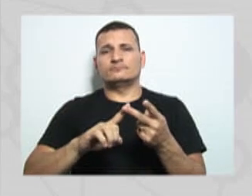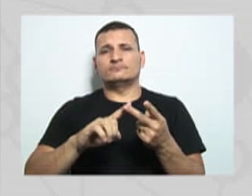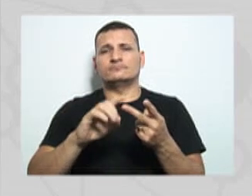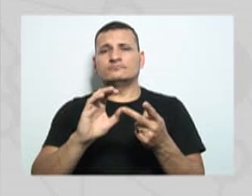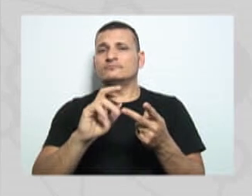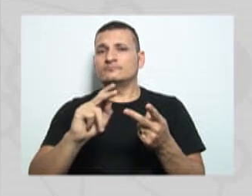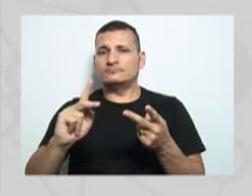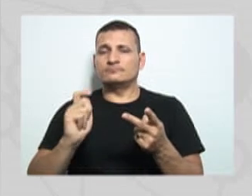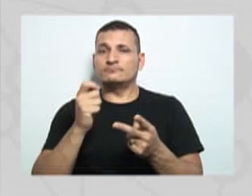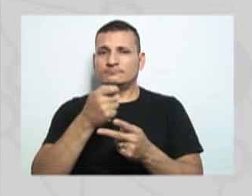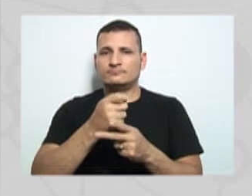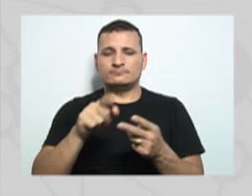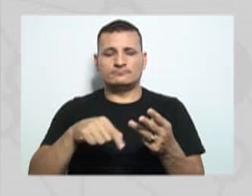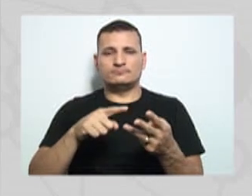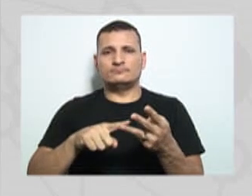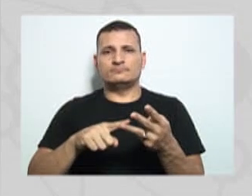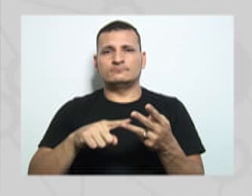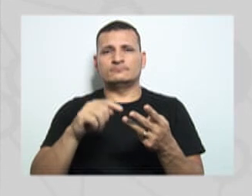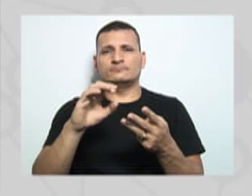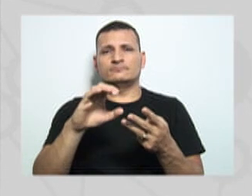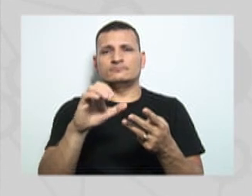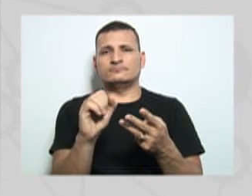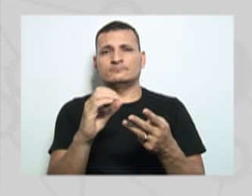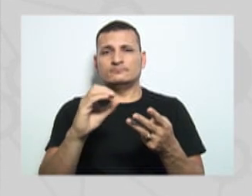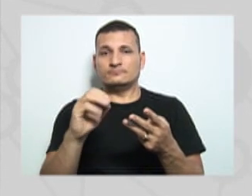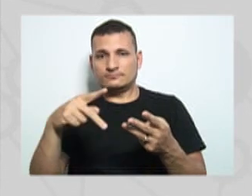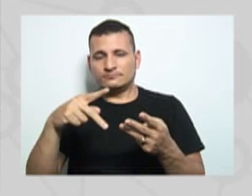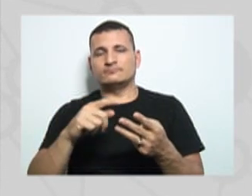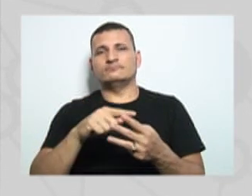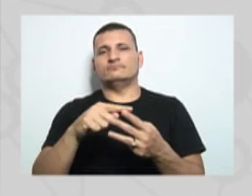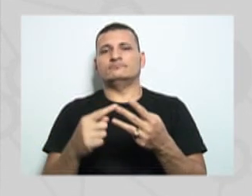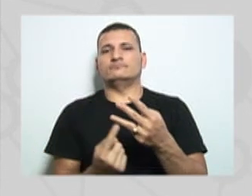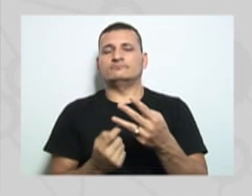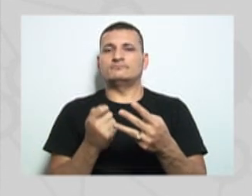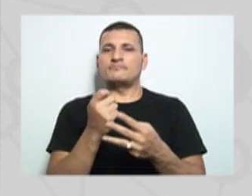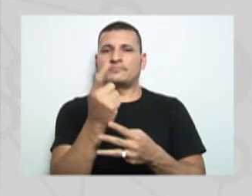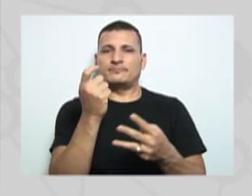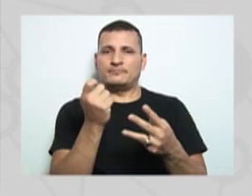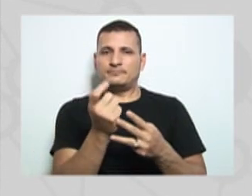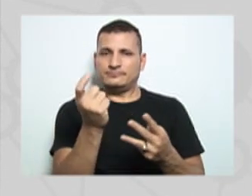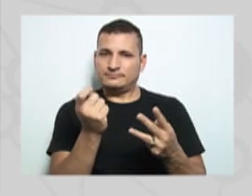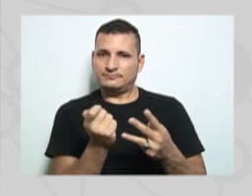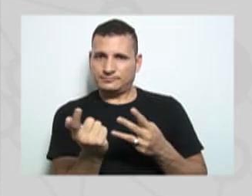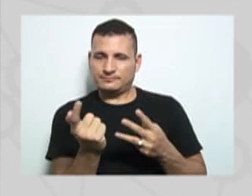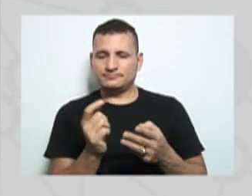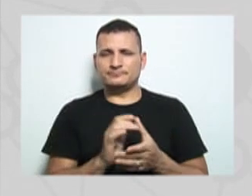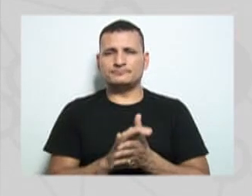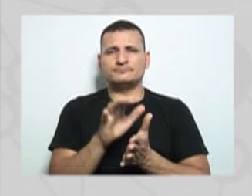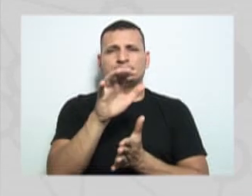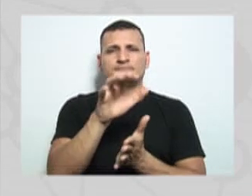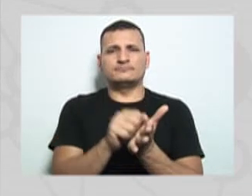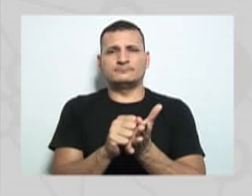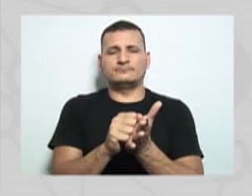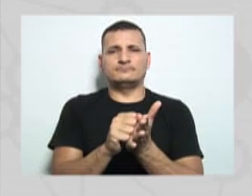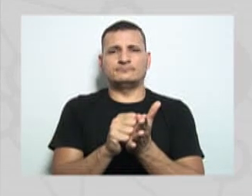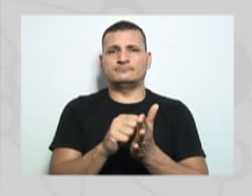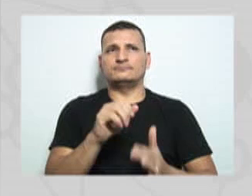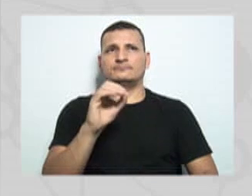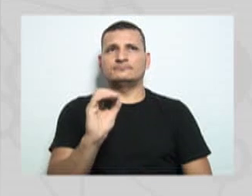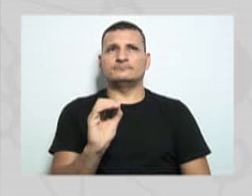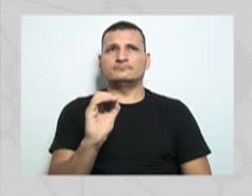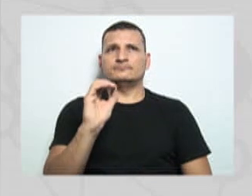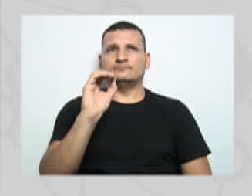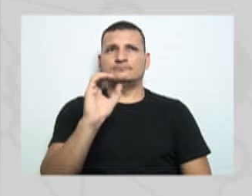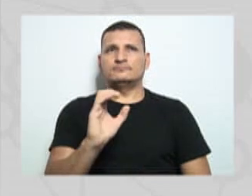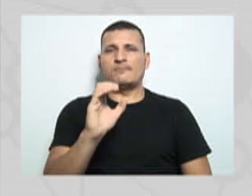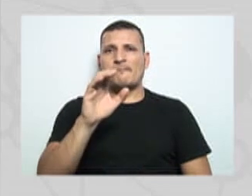ao SESCOP. O que é cada um deles? Vamos lá. Registro na OCB. De